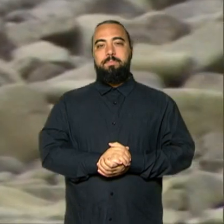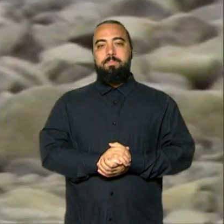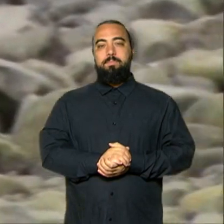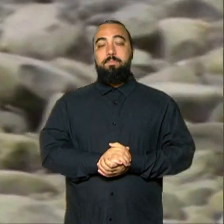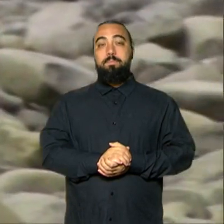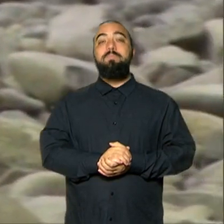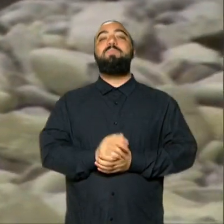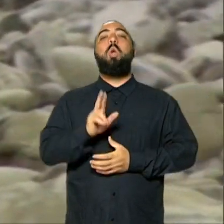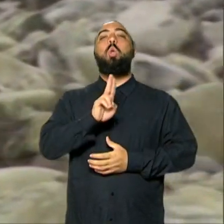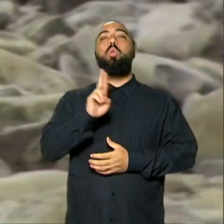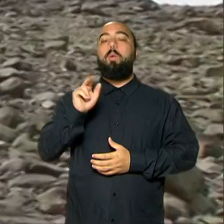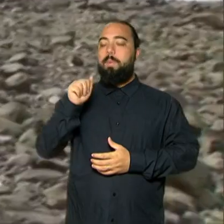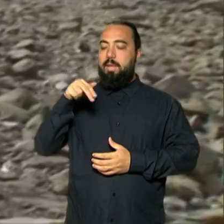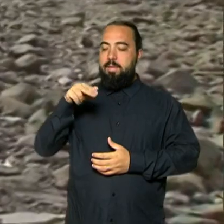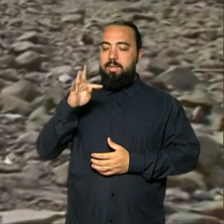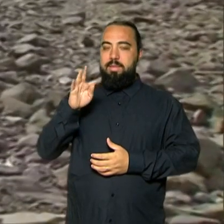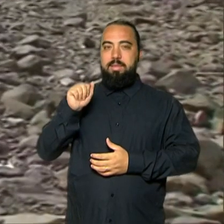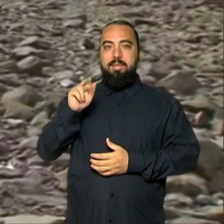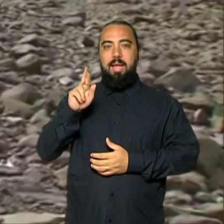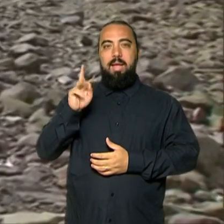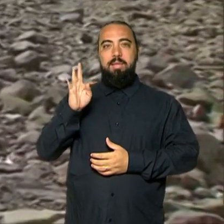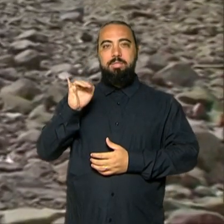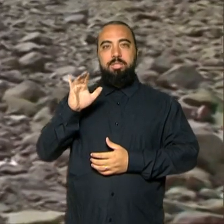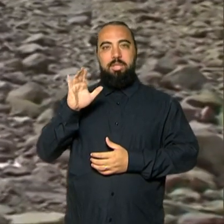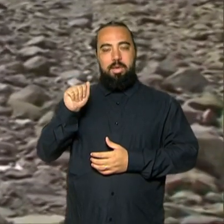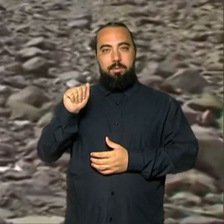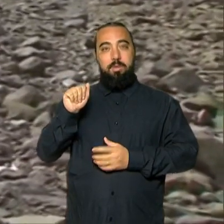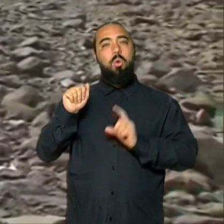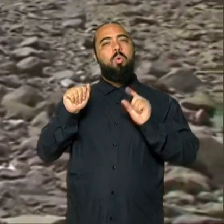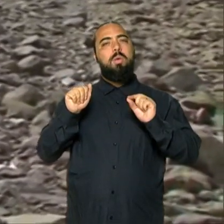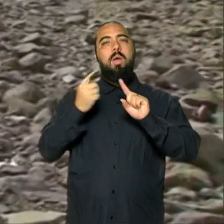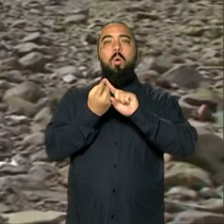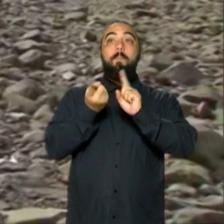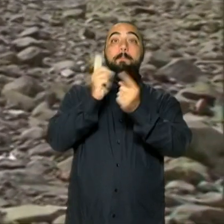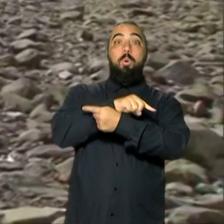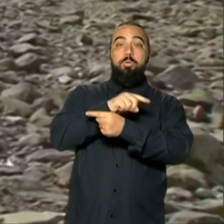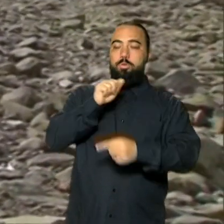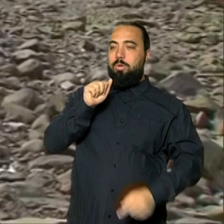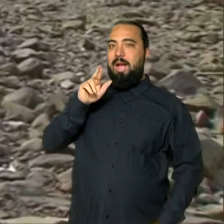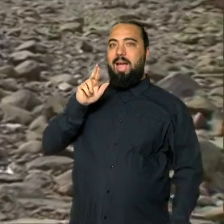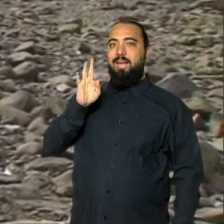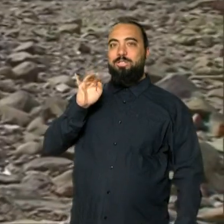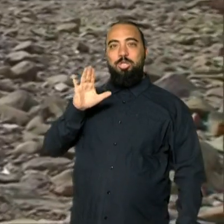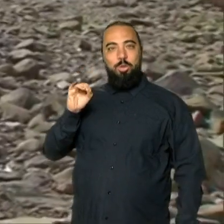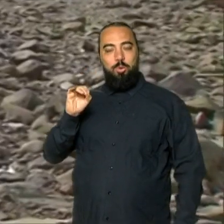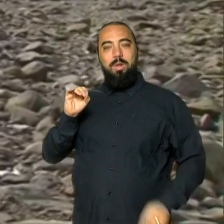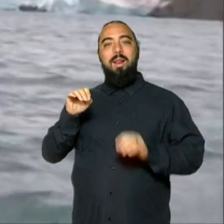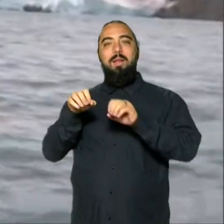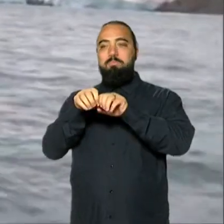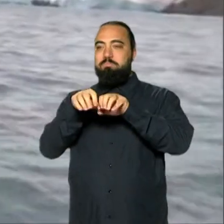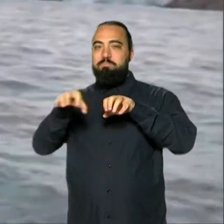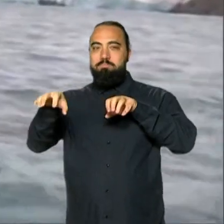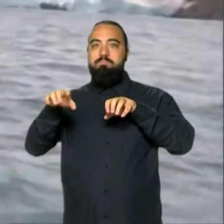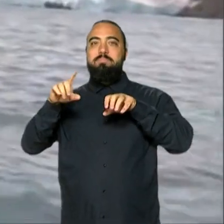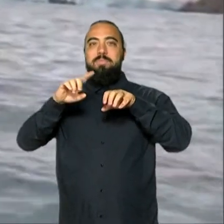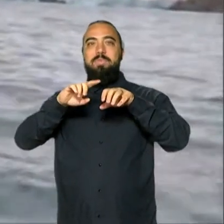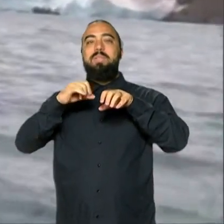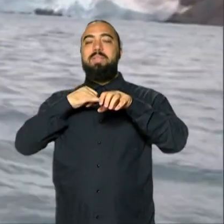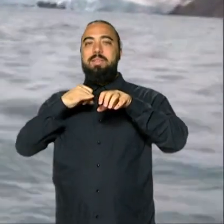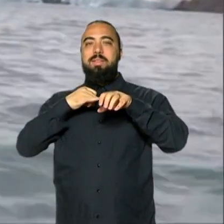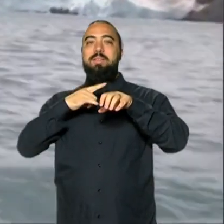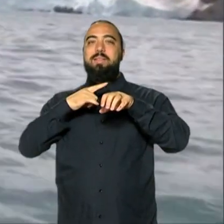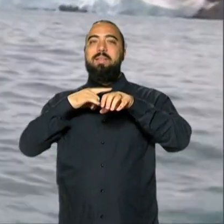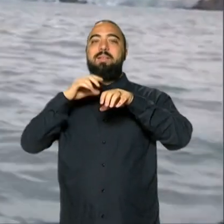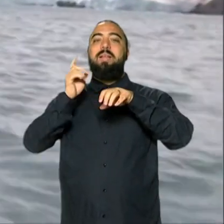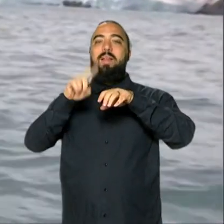O nome Antártica vem de antiártico, ou seja, oposto ao Ártico, que fica localizado no Polo Norte. O